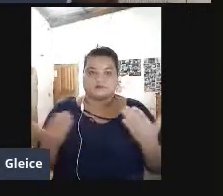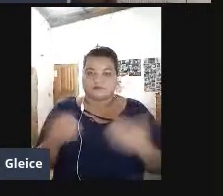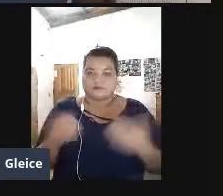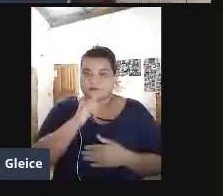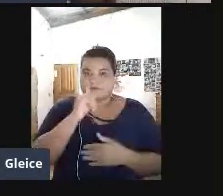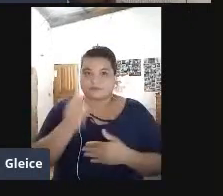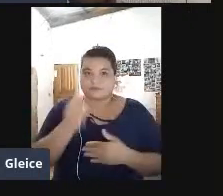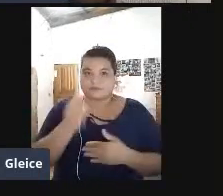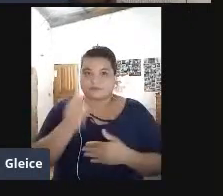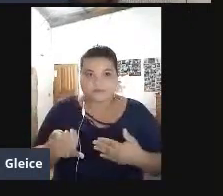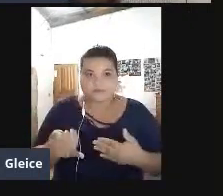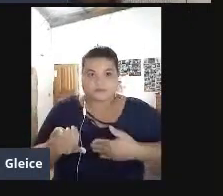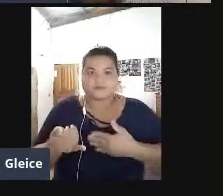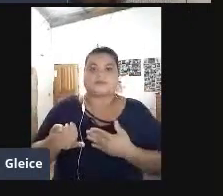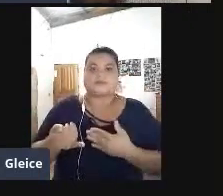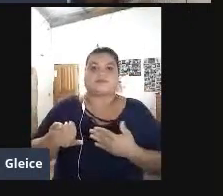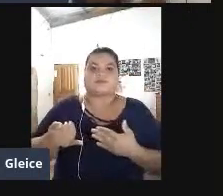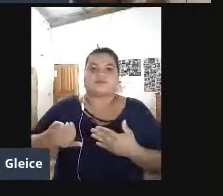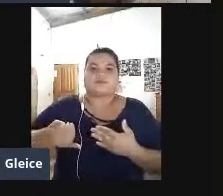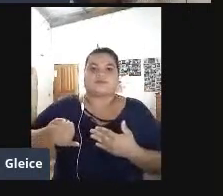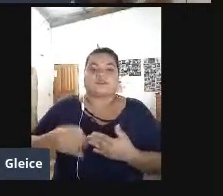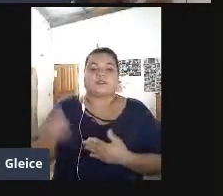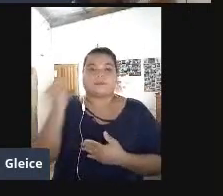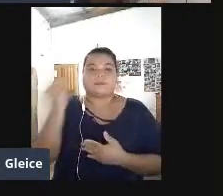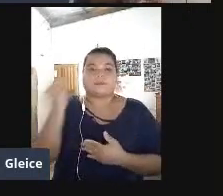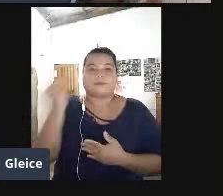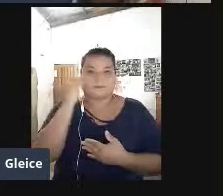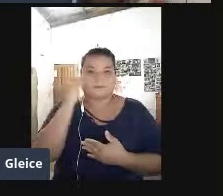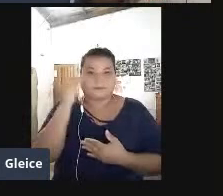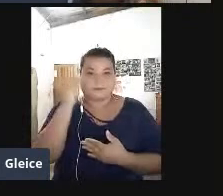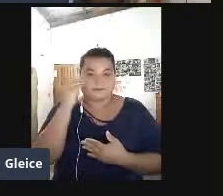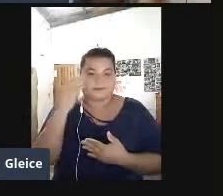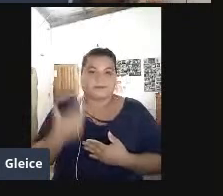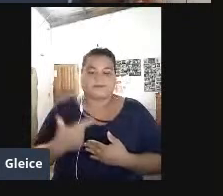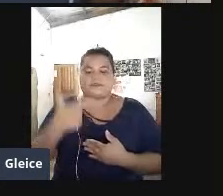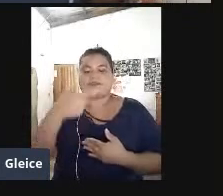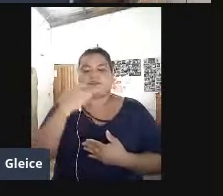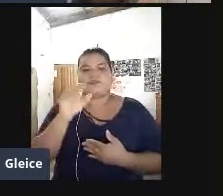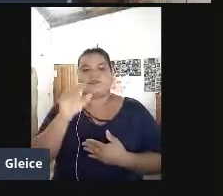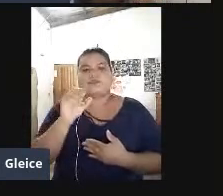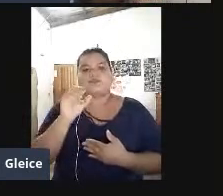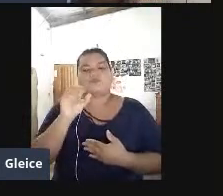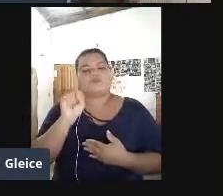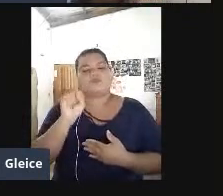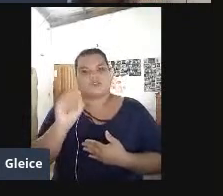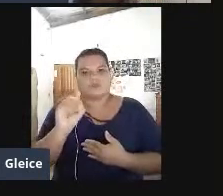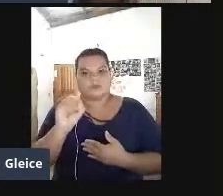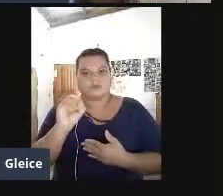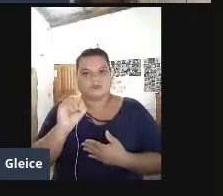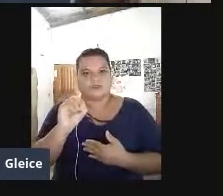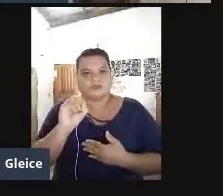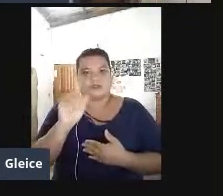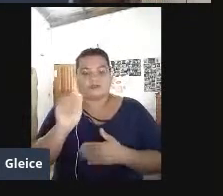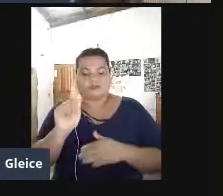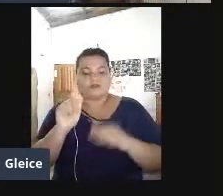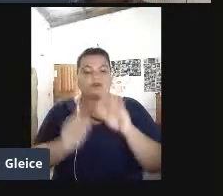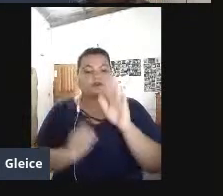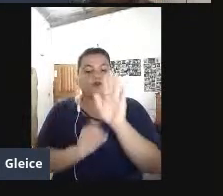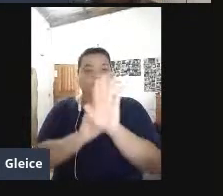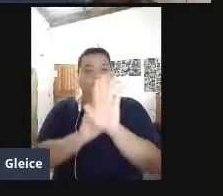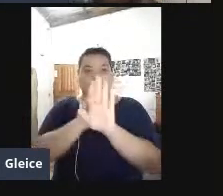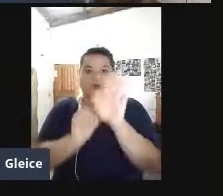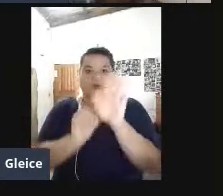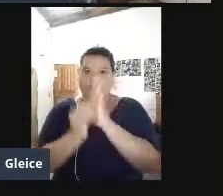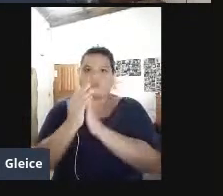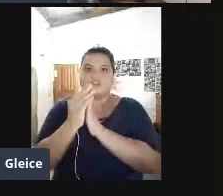gente. Atingir 280 gramas de proteína em um paciente hospitalizado é um